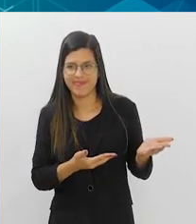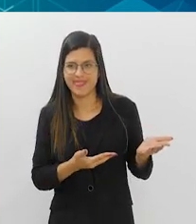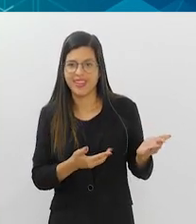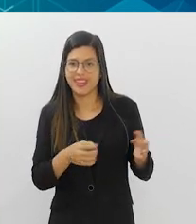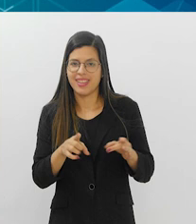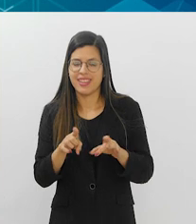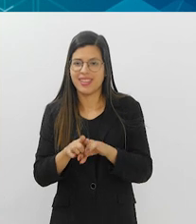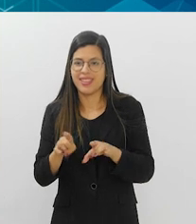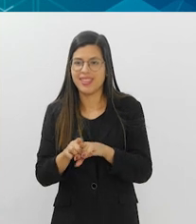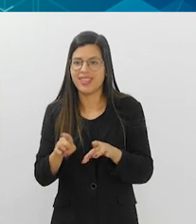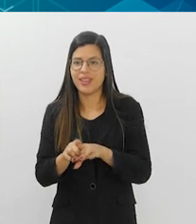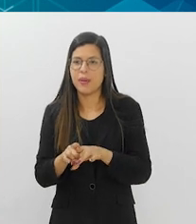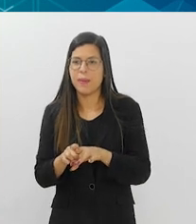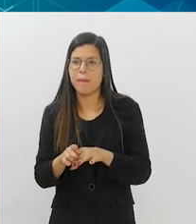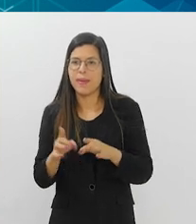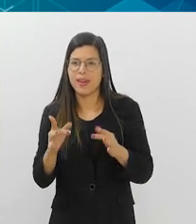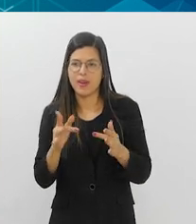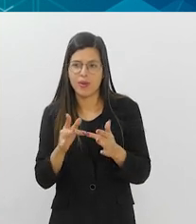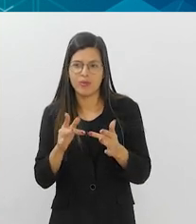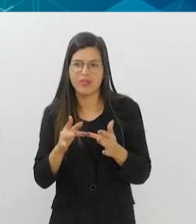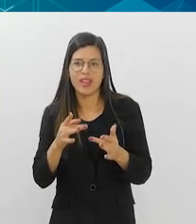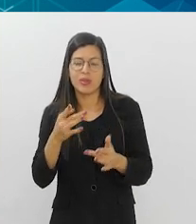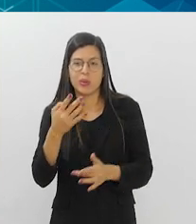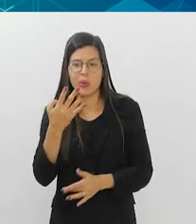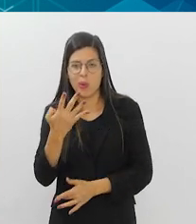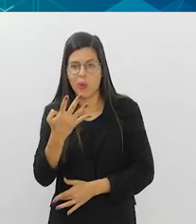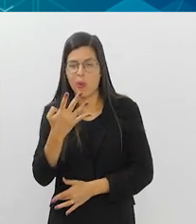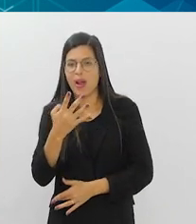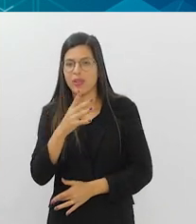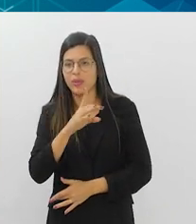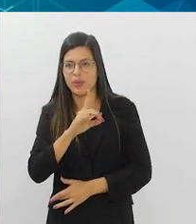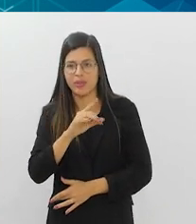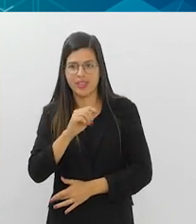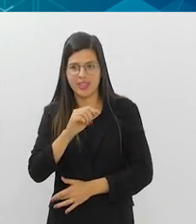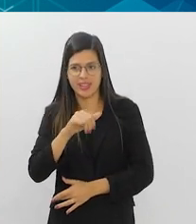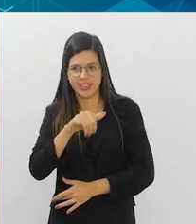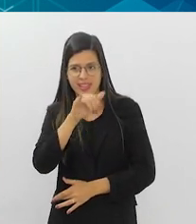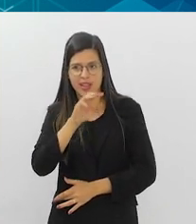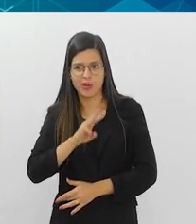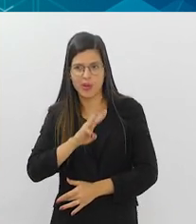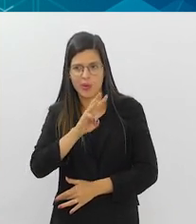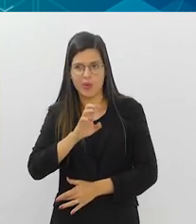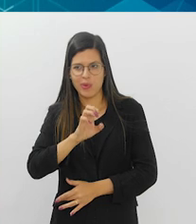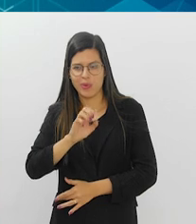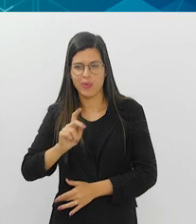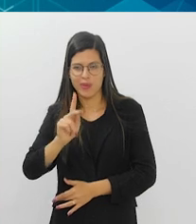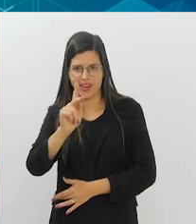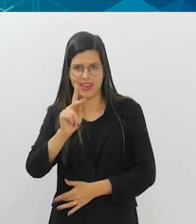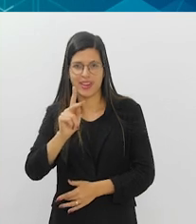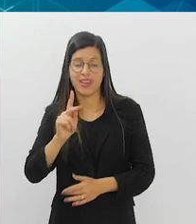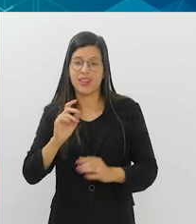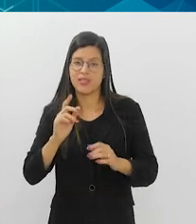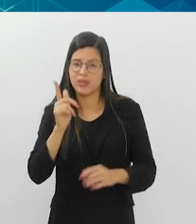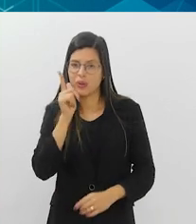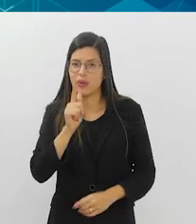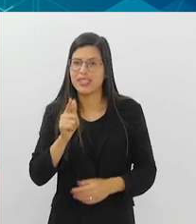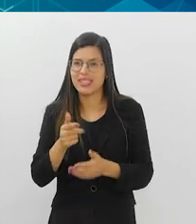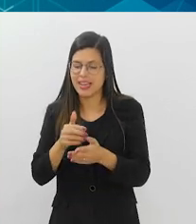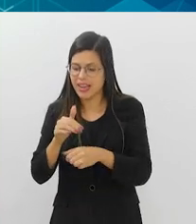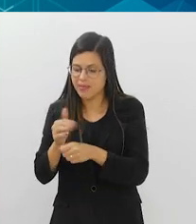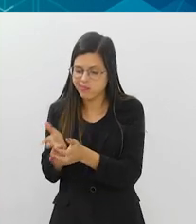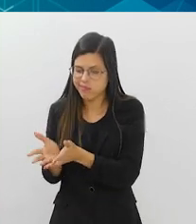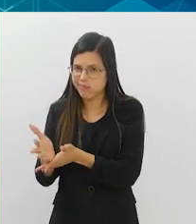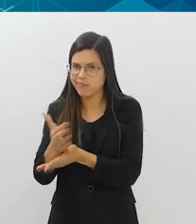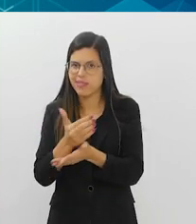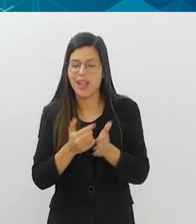inscrições estão abertas e a gente também está disponível em contato@fortheweekbrasil.com para responder qualquer dúvida que se tenha, para que a gente possa